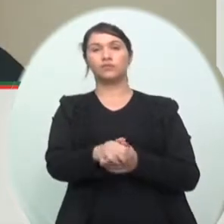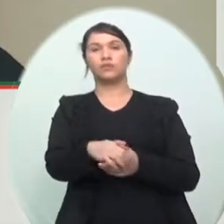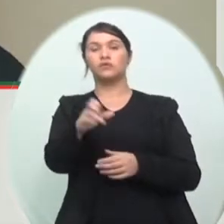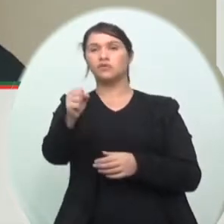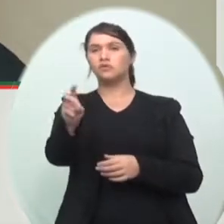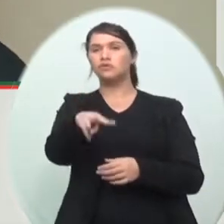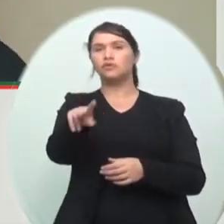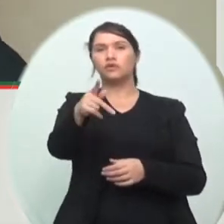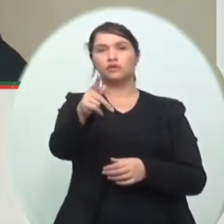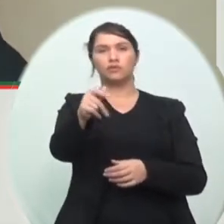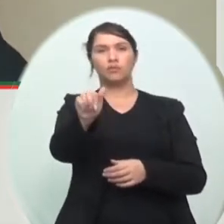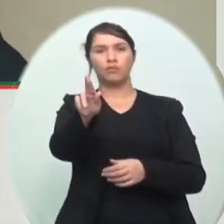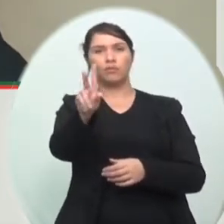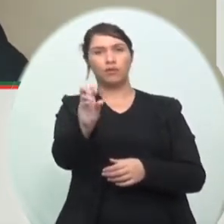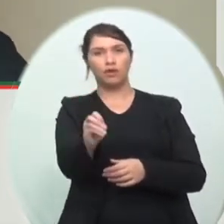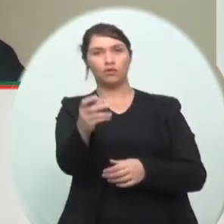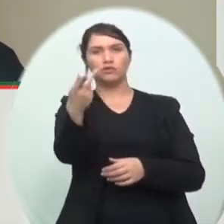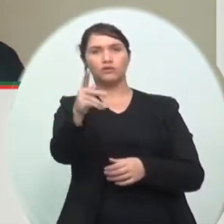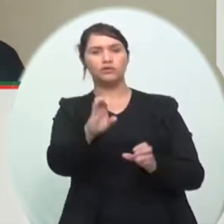o Nivaldo.